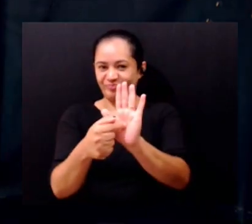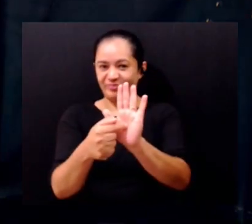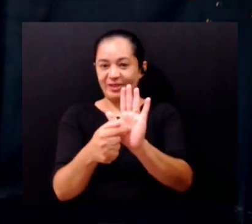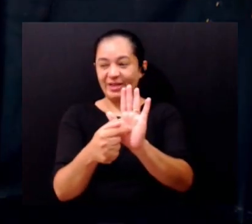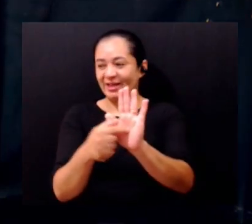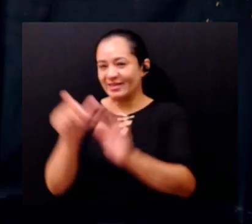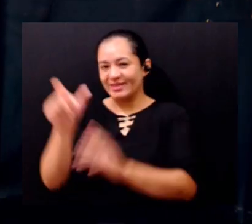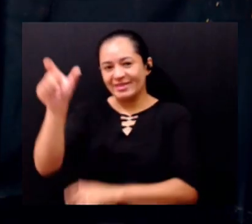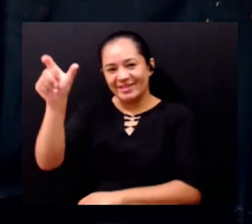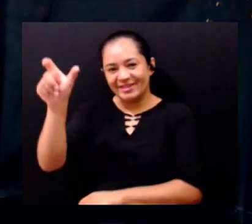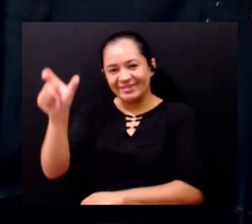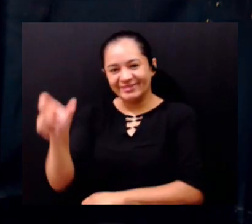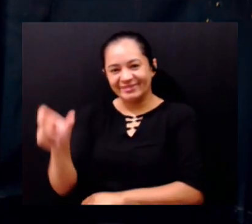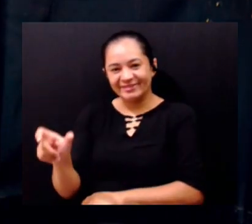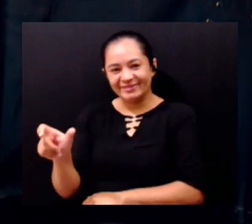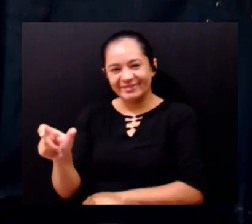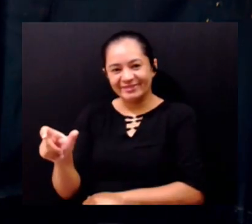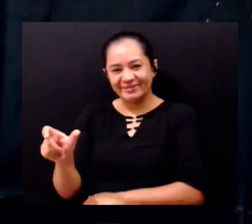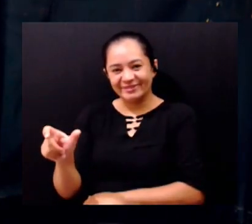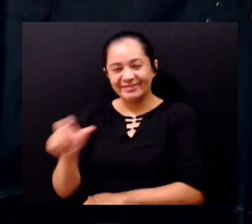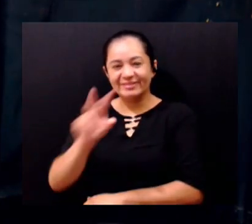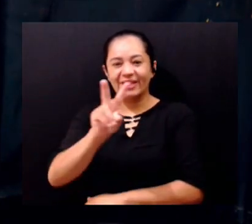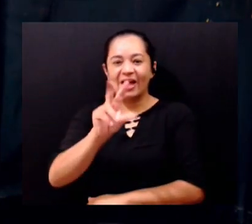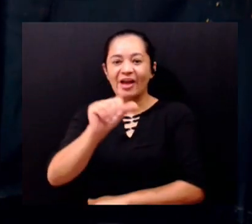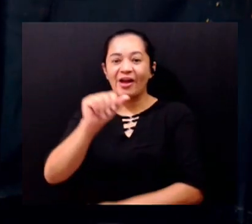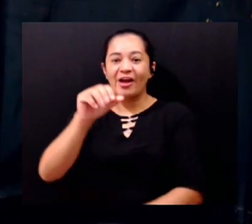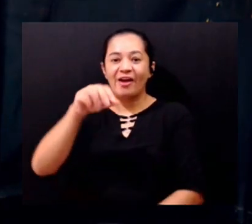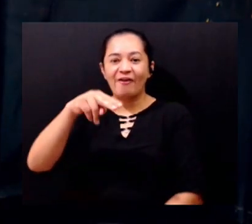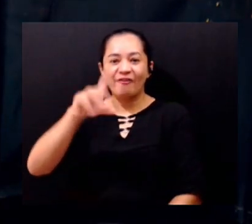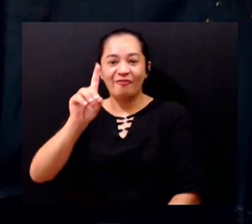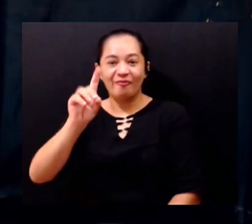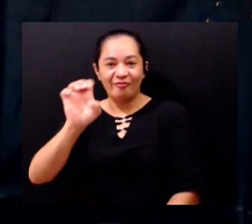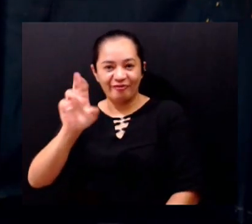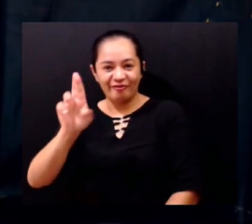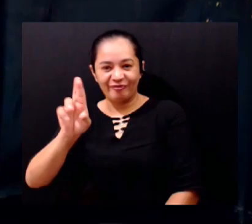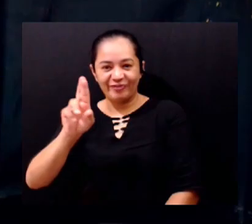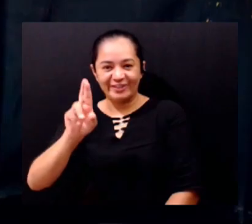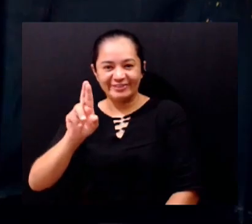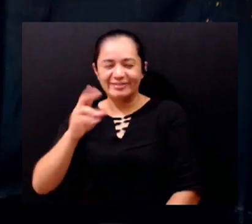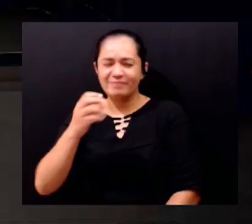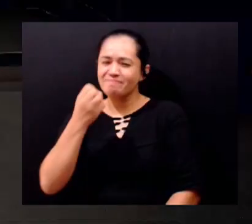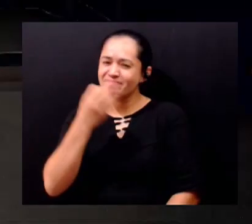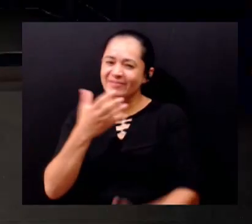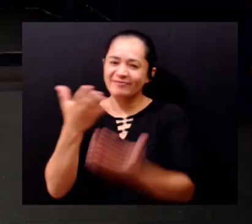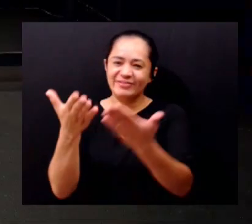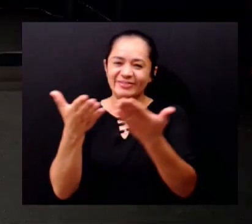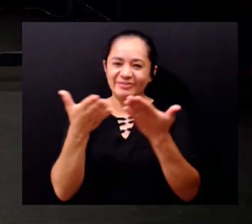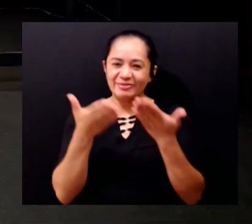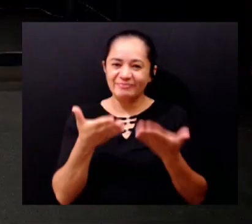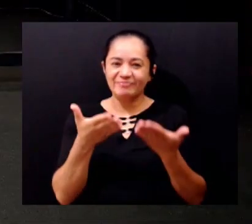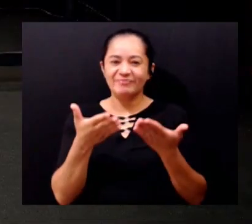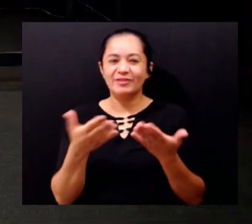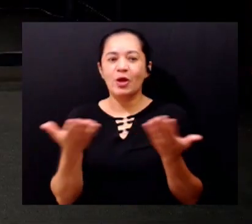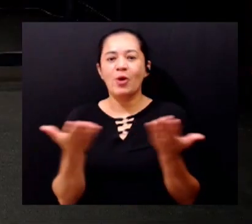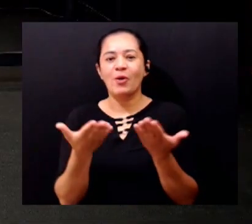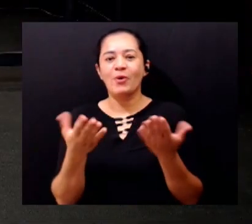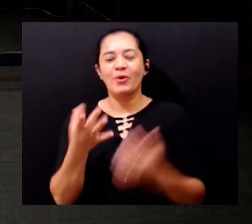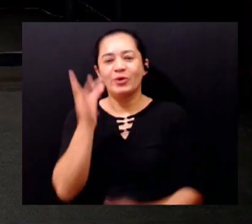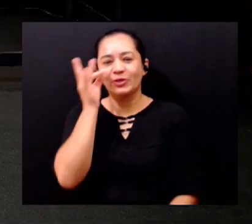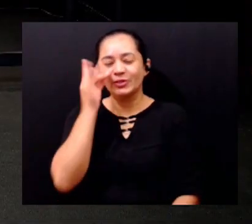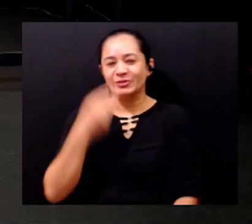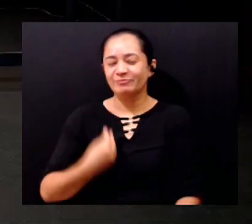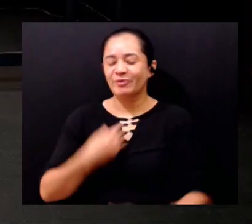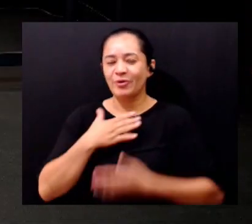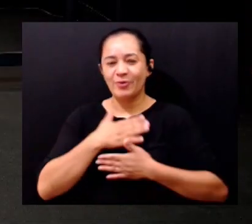ilustrador Wander Carvalho. Seja muito bem-vindo, está aqui com a gente já, satisfação em receber